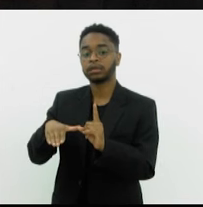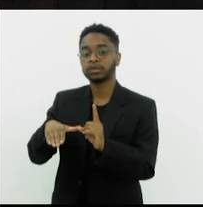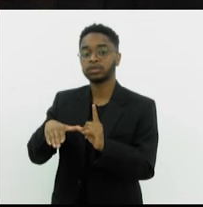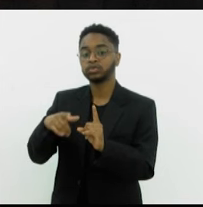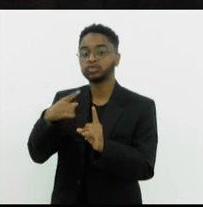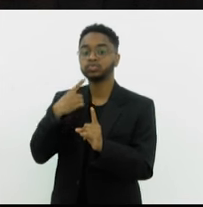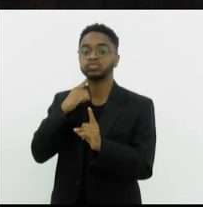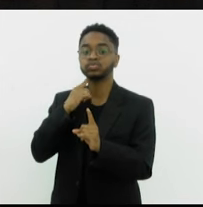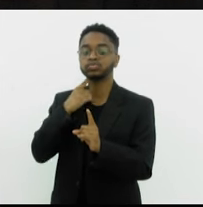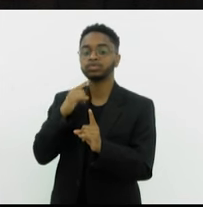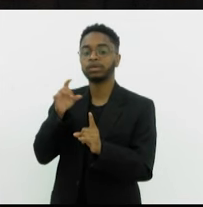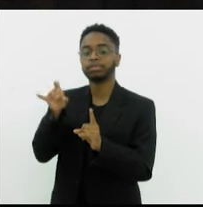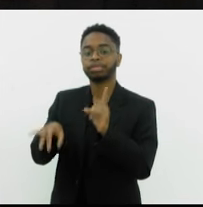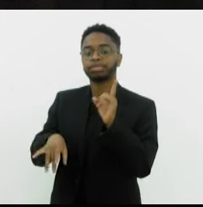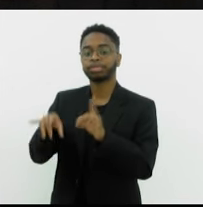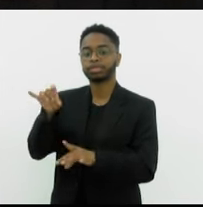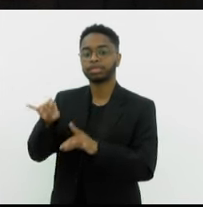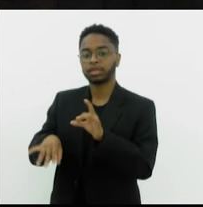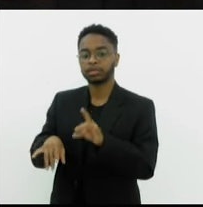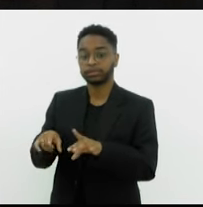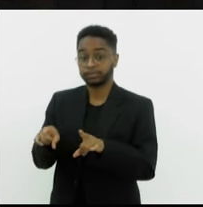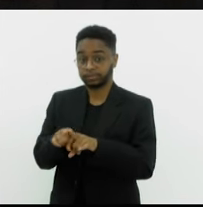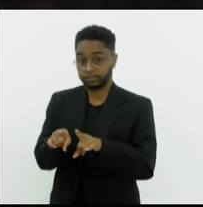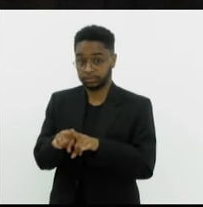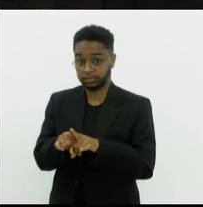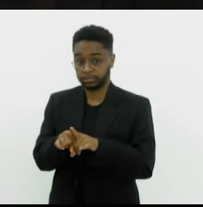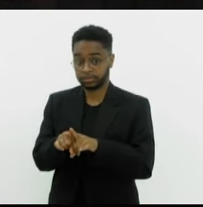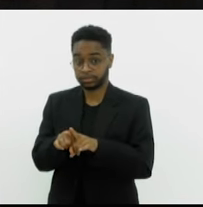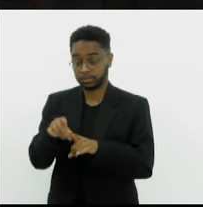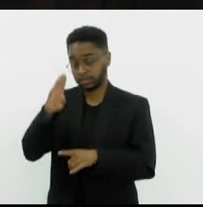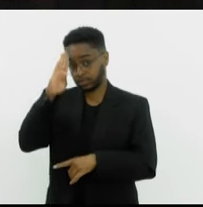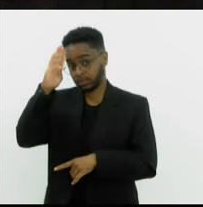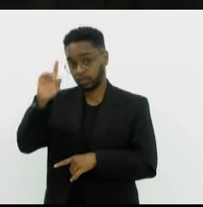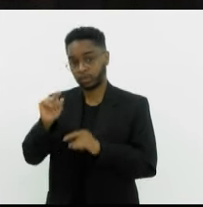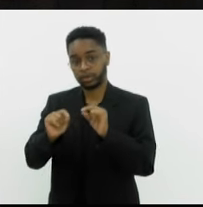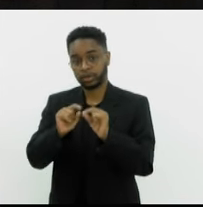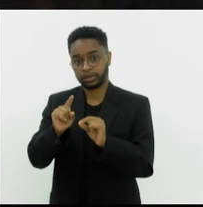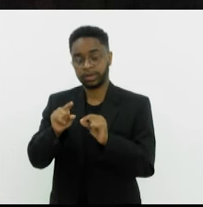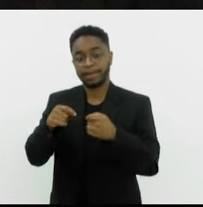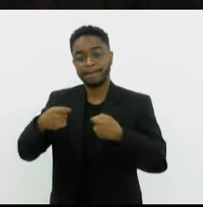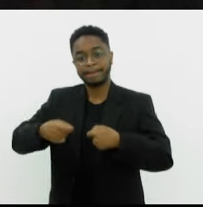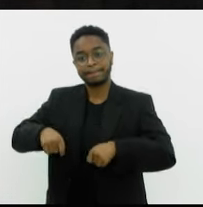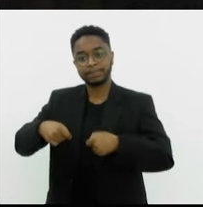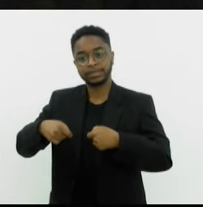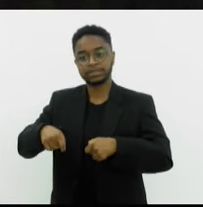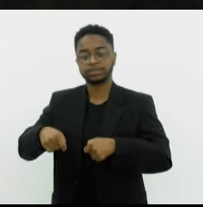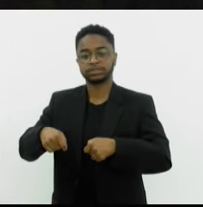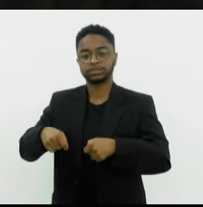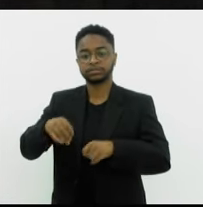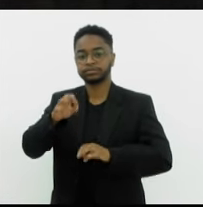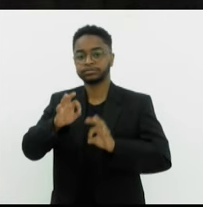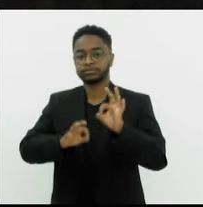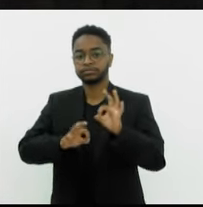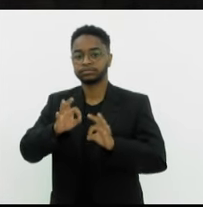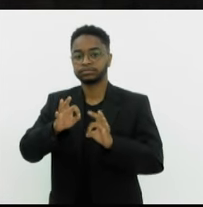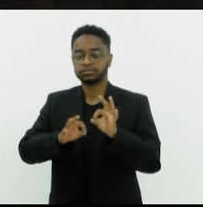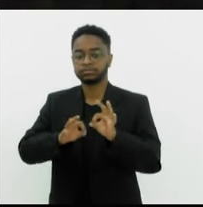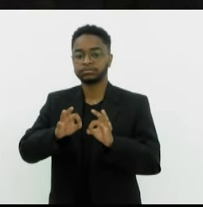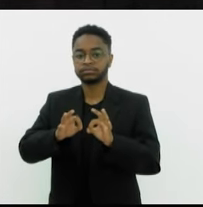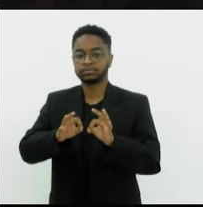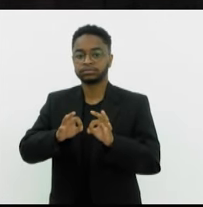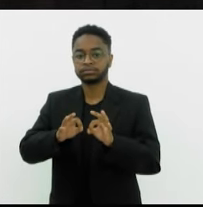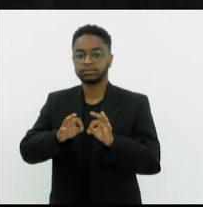poluição. E mais ainda, é necessário um plano de